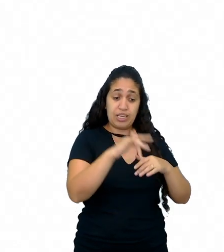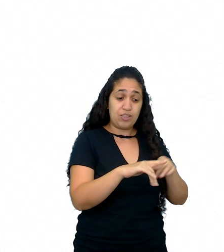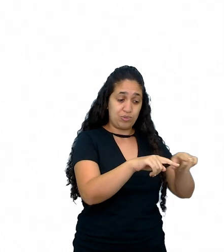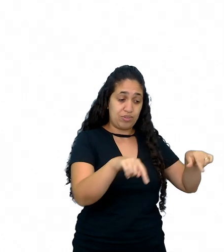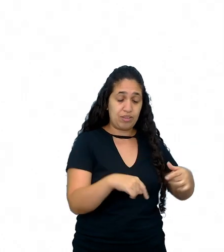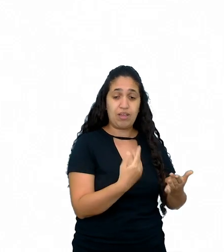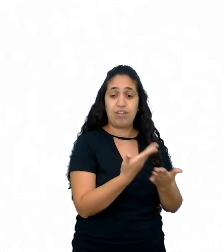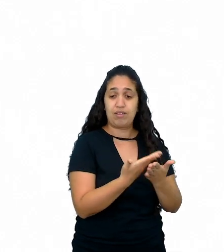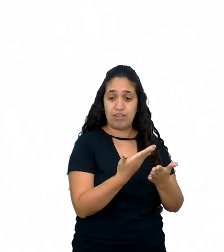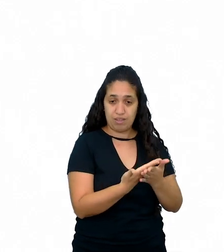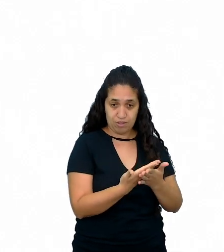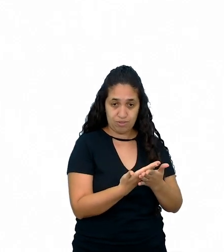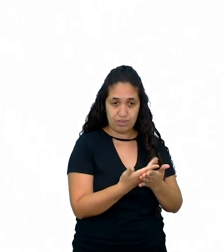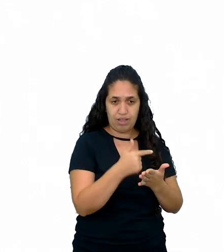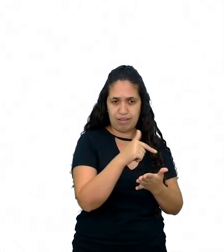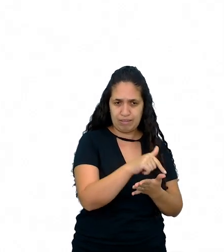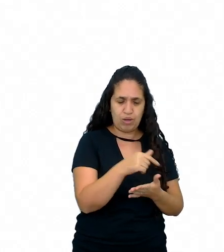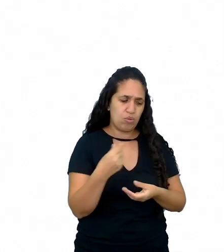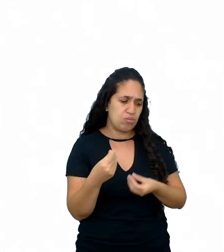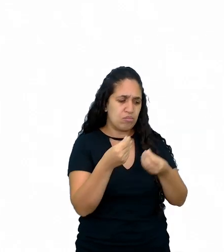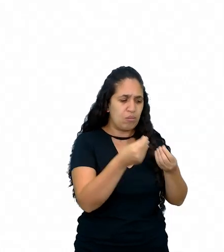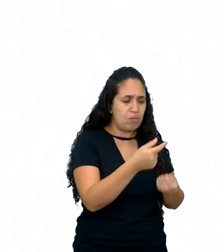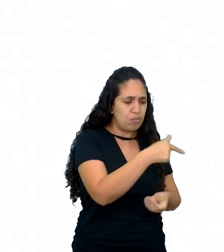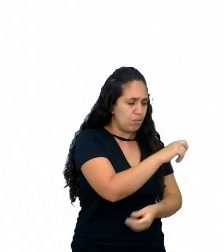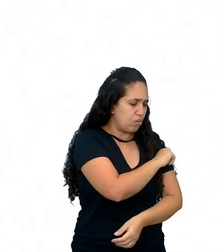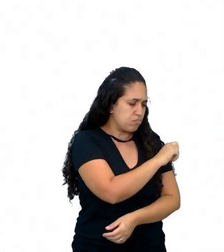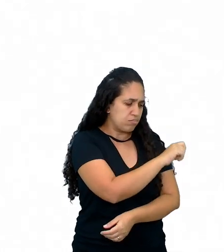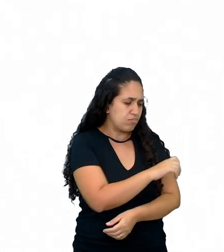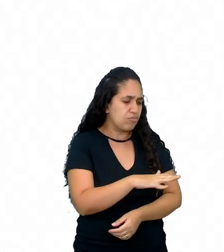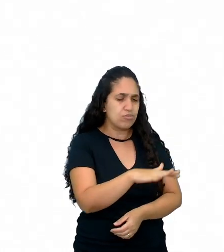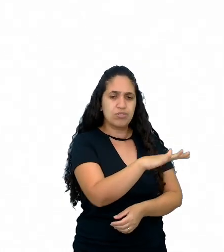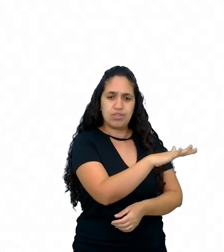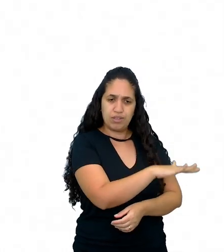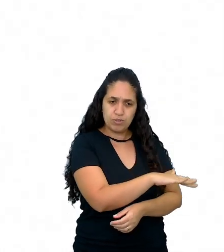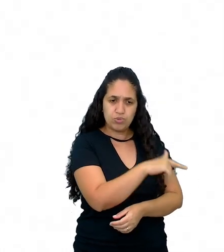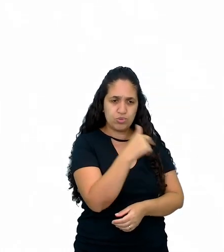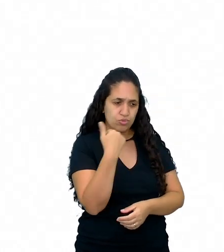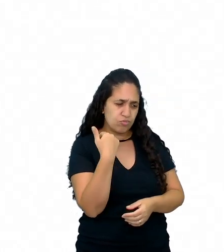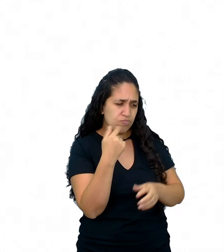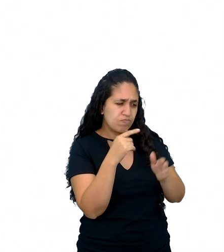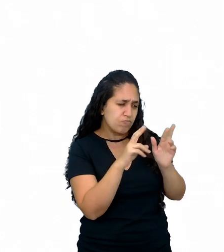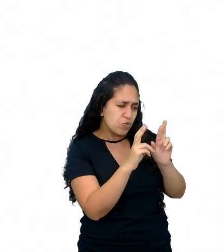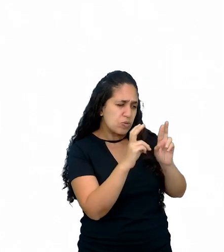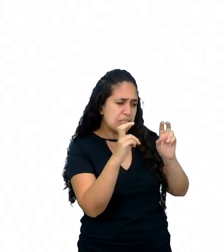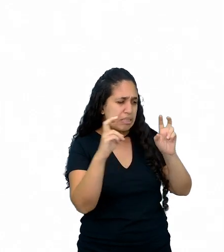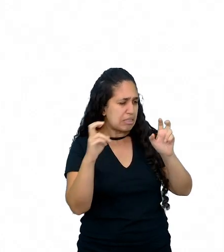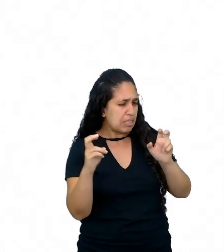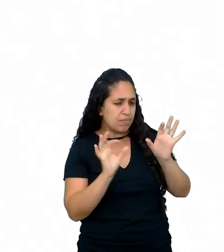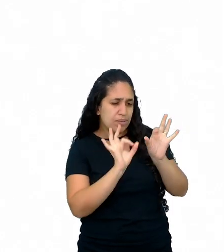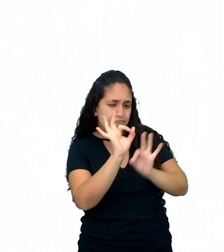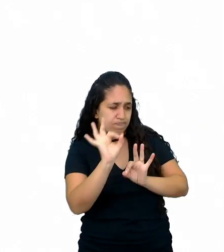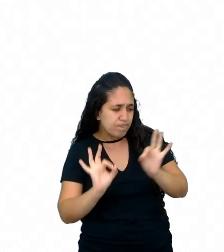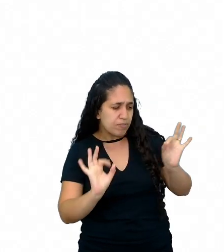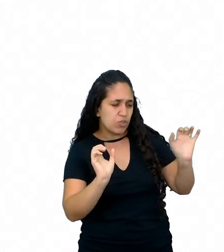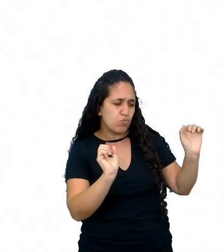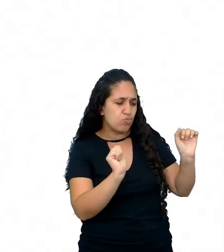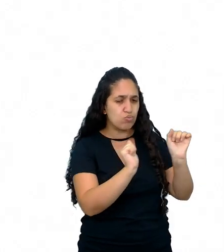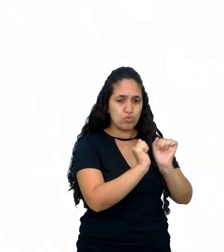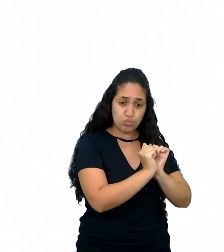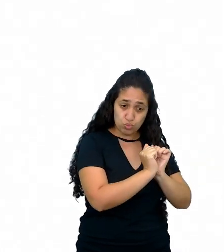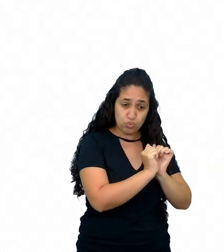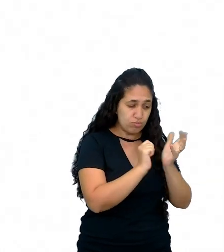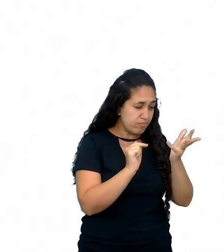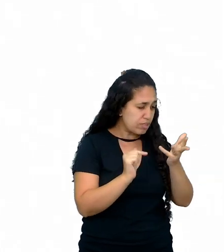aula. Então, eu levo para os estudantes, né, eu introduzo o tema, planejo com os estudantes, né, todos